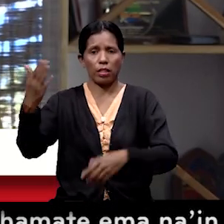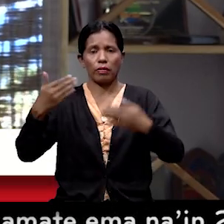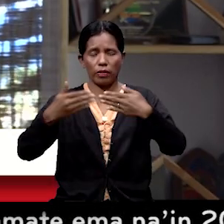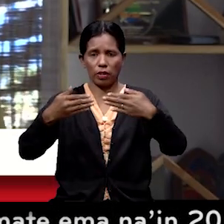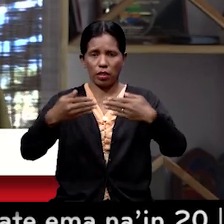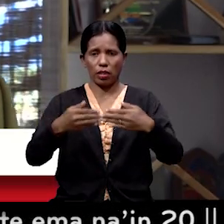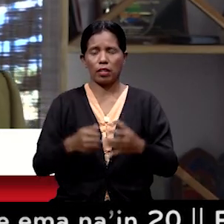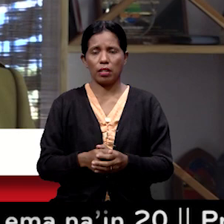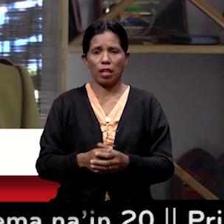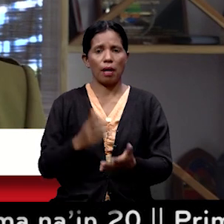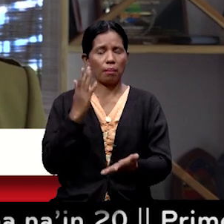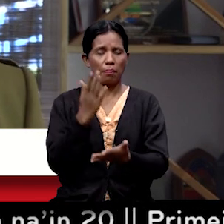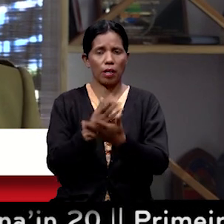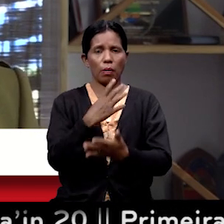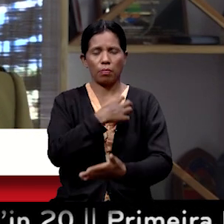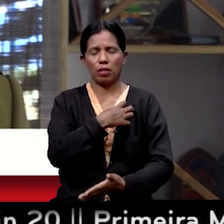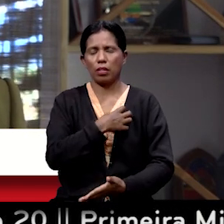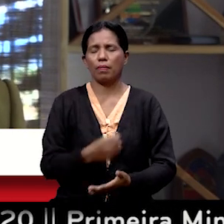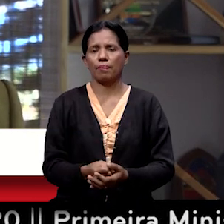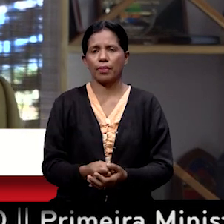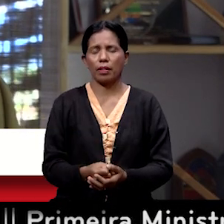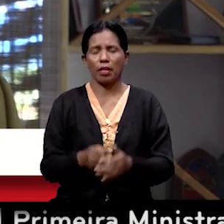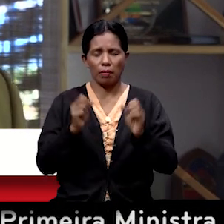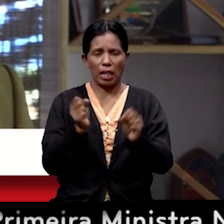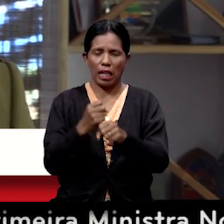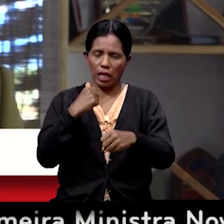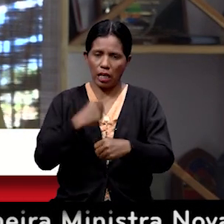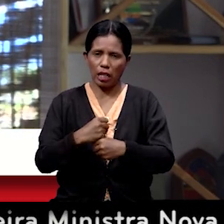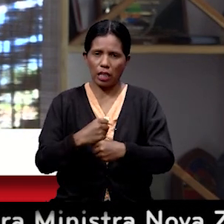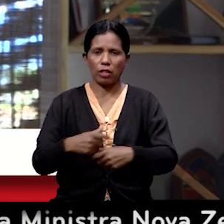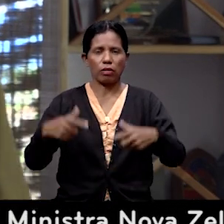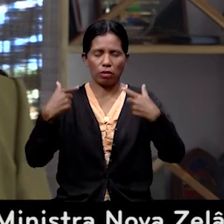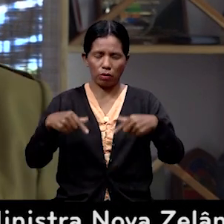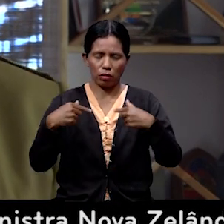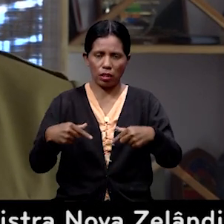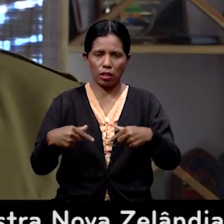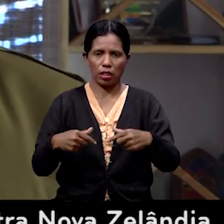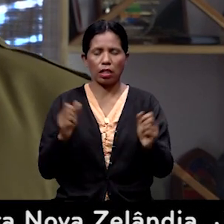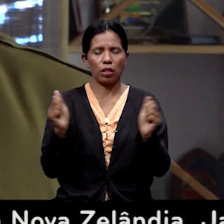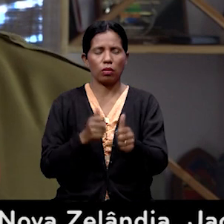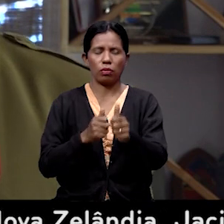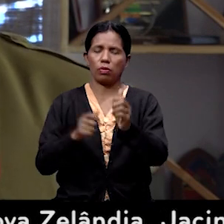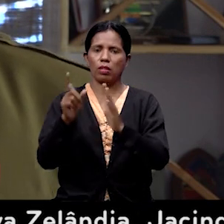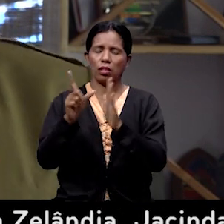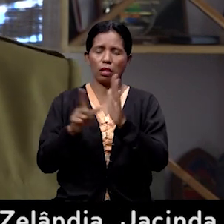hasai PNTL nebe le provoca conflito institucional motira